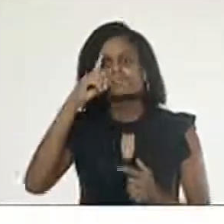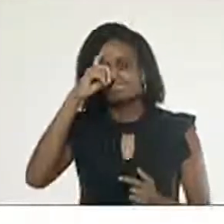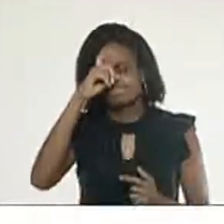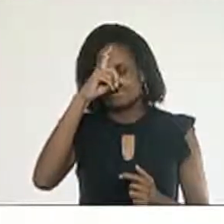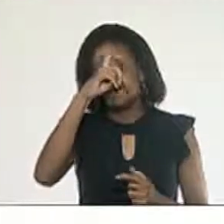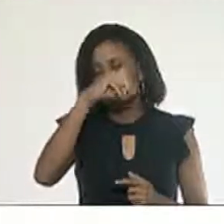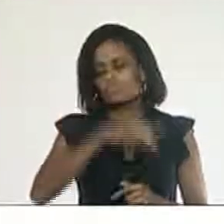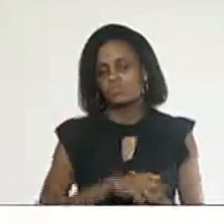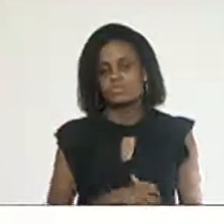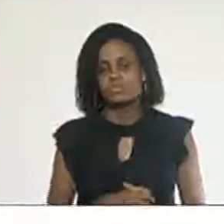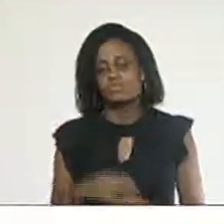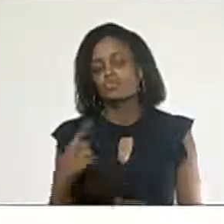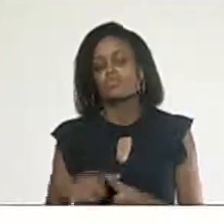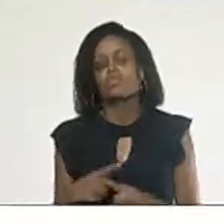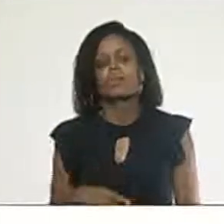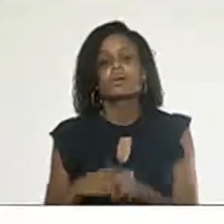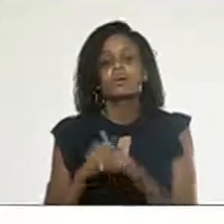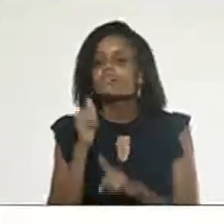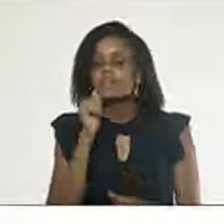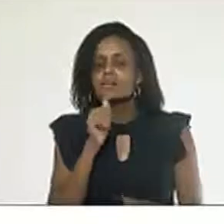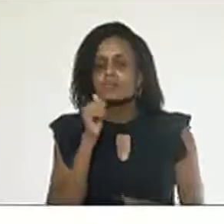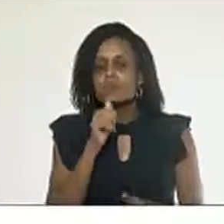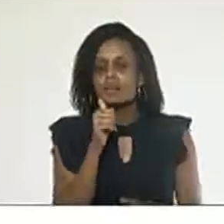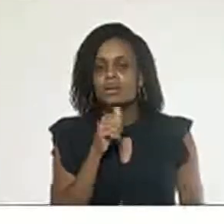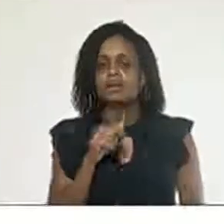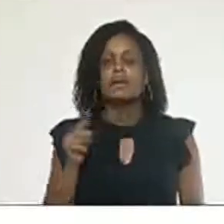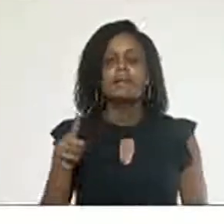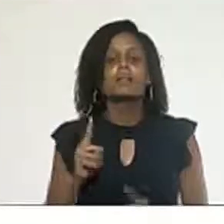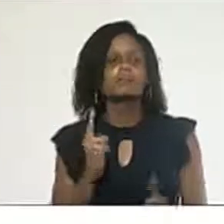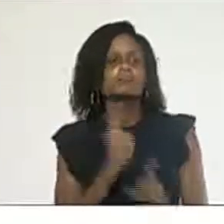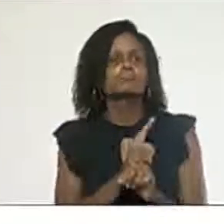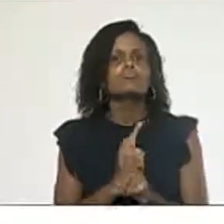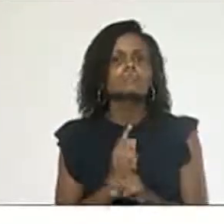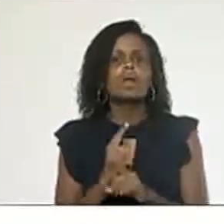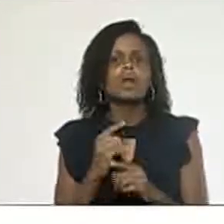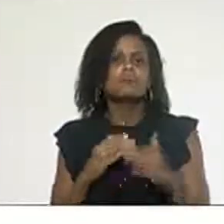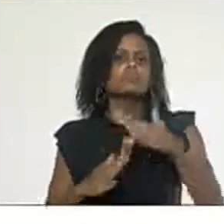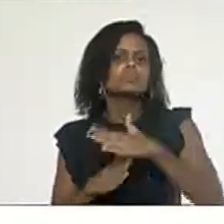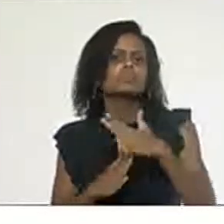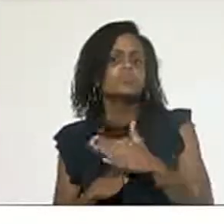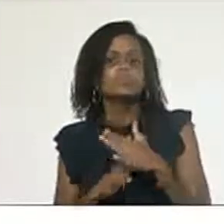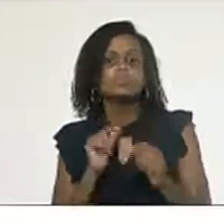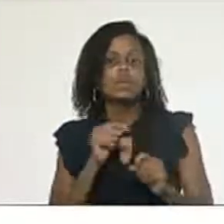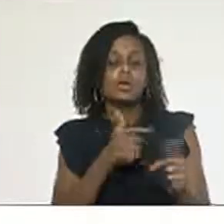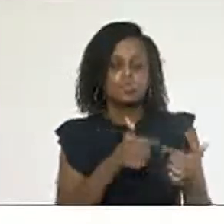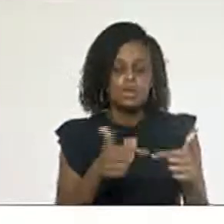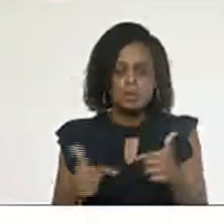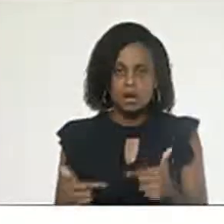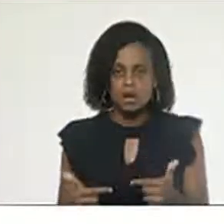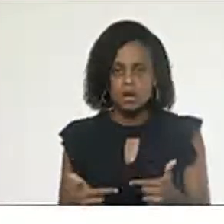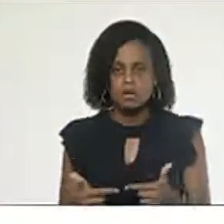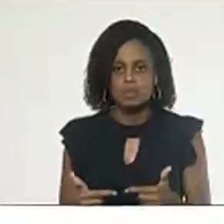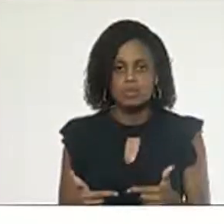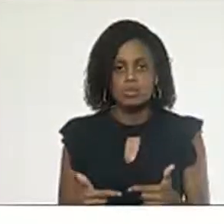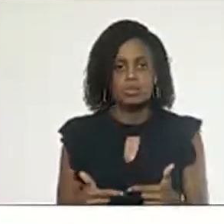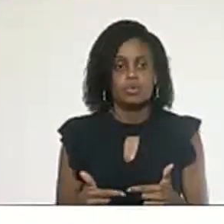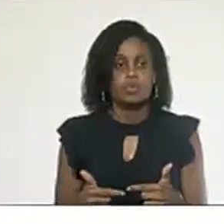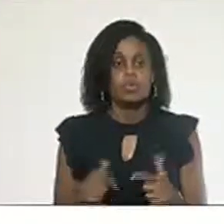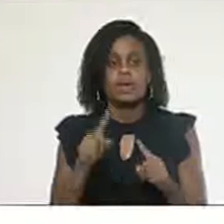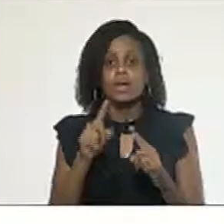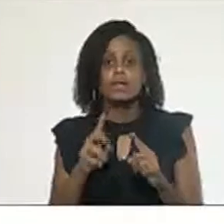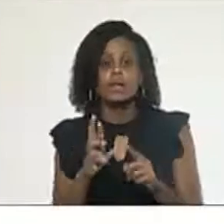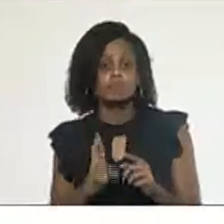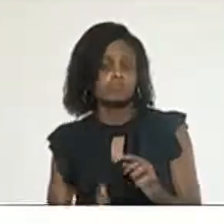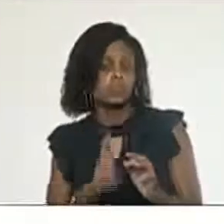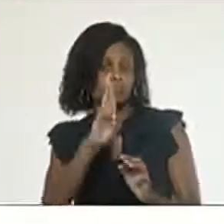desafio, porque essa mulher vai encontrar pela frente o seu trabalho, formal ou informal, com patrão ou